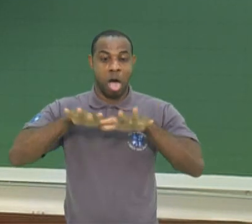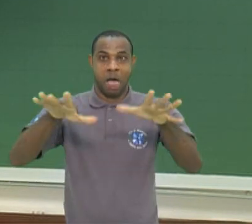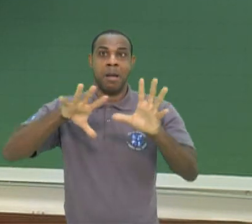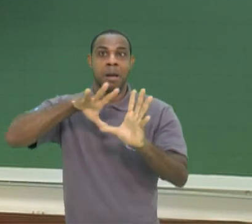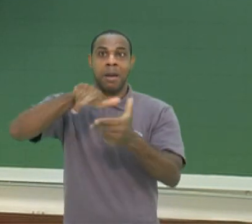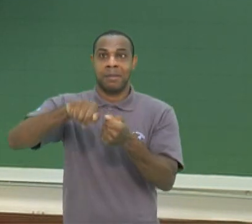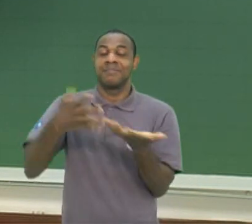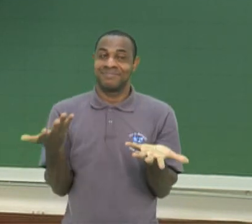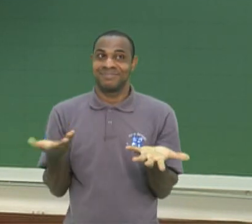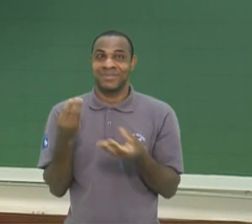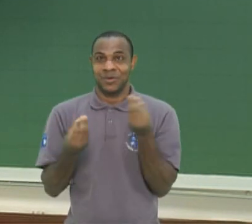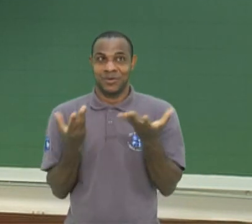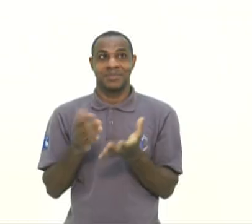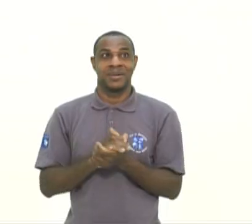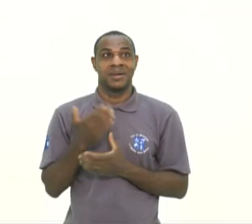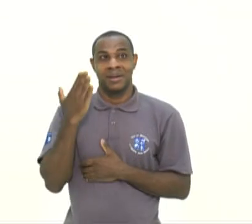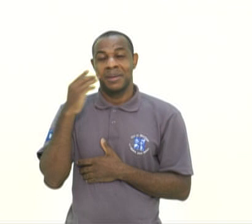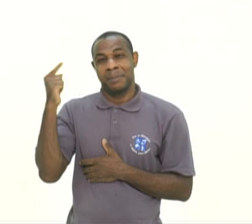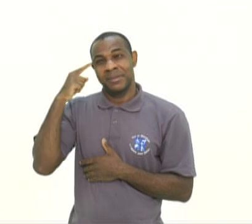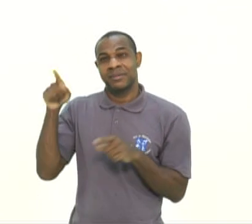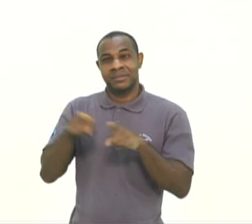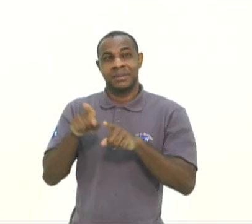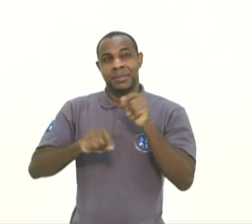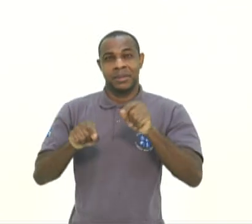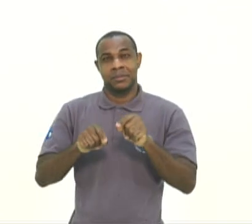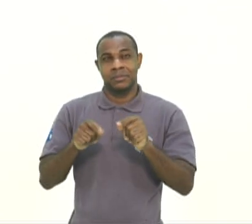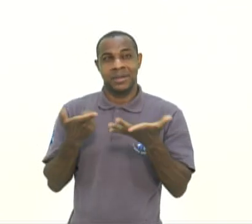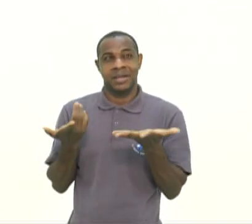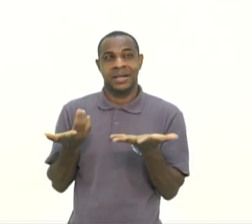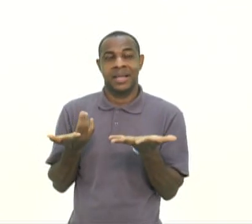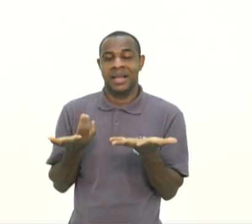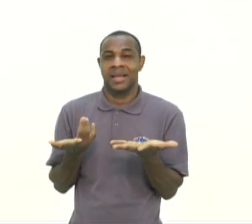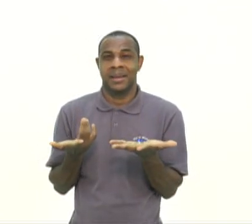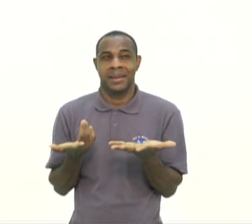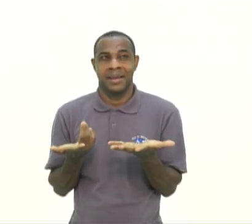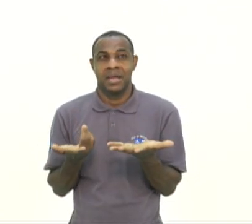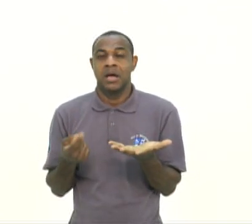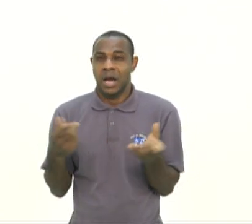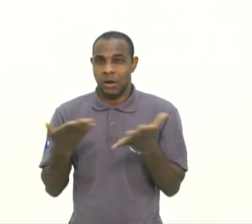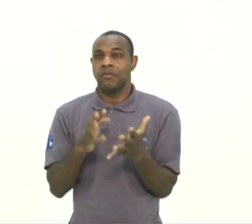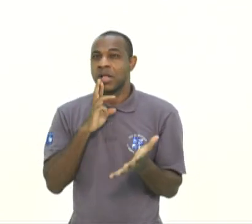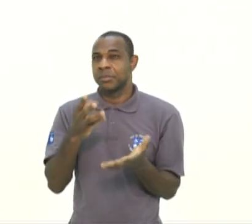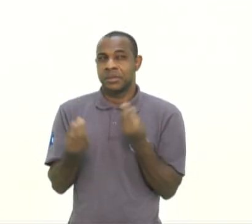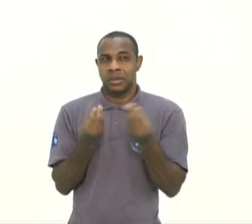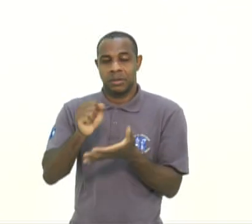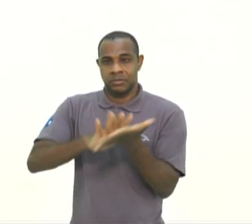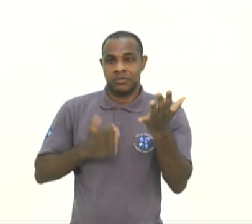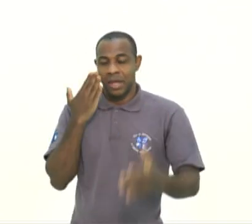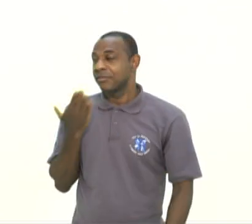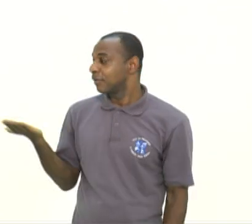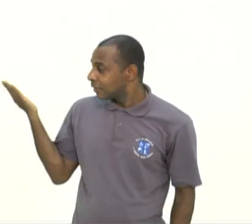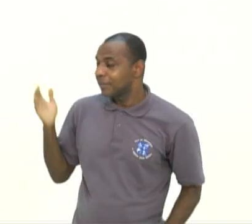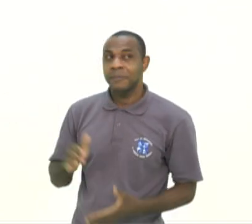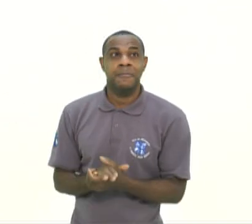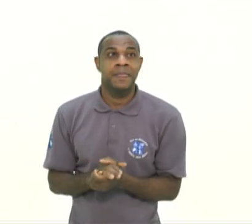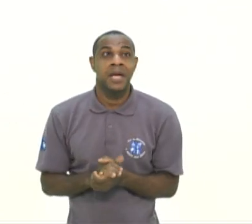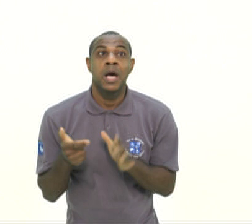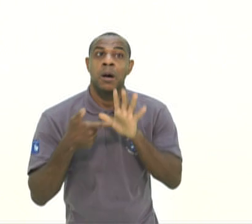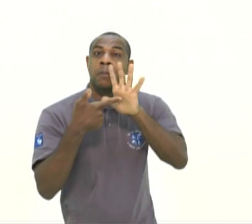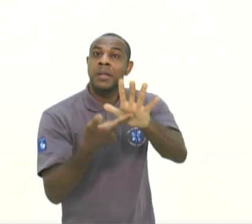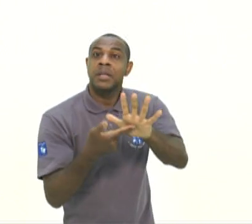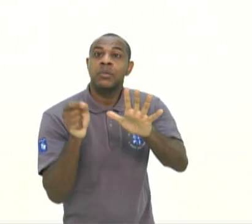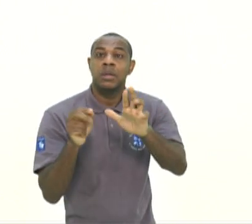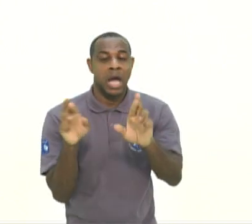transmissão. E, pensando também nesse sentido, vamos responder essa segunda questão. Apresente